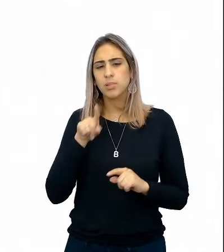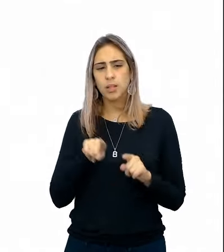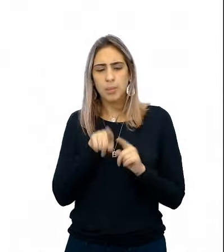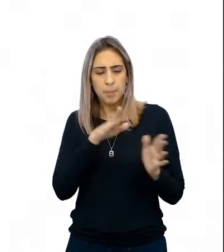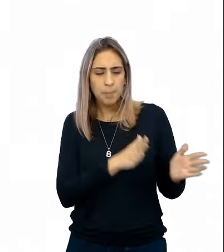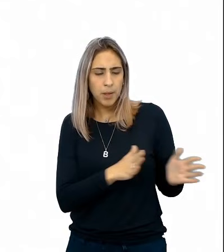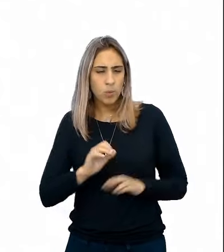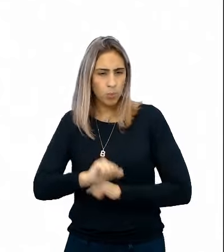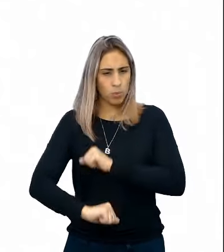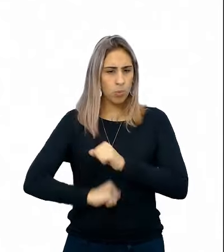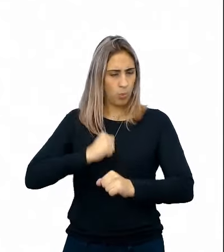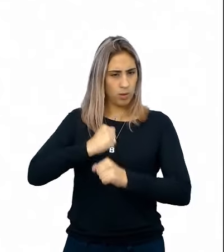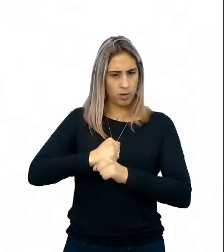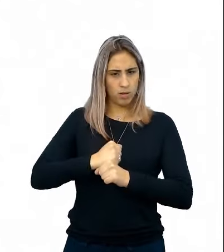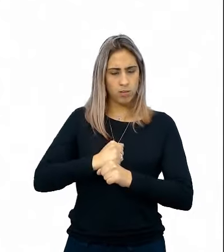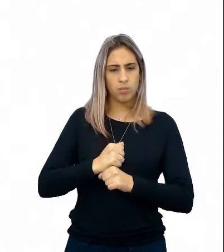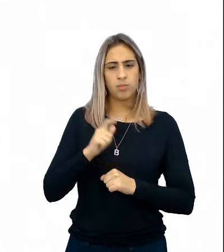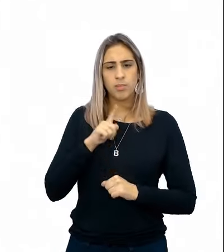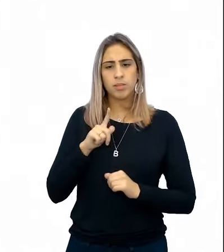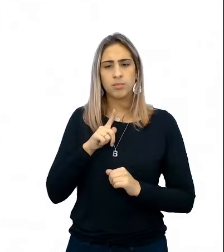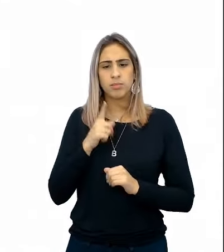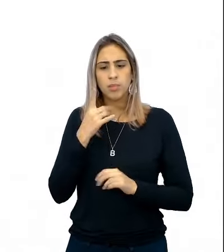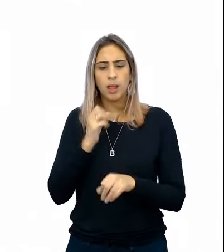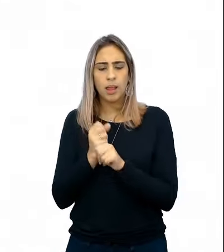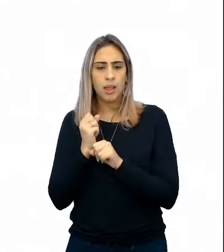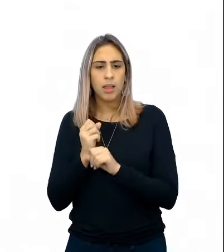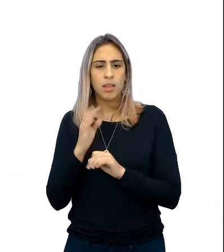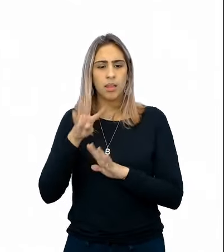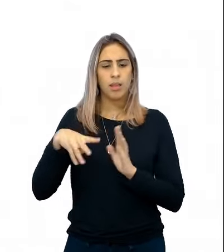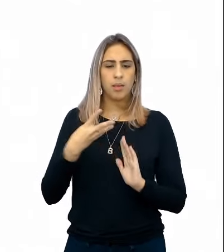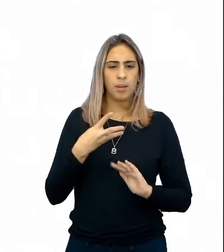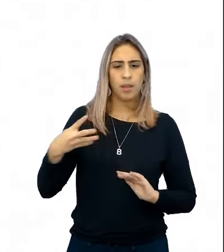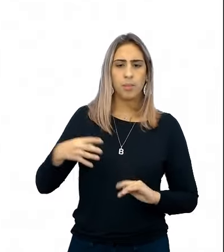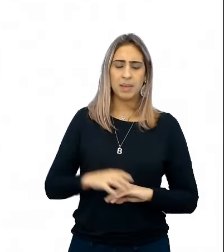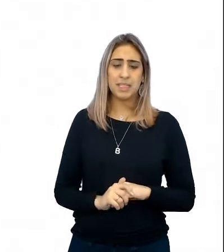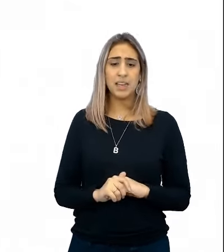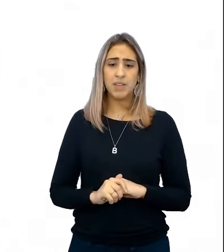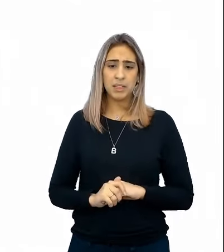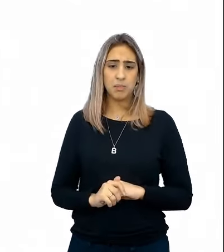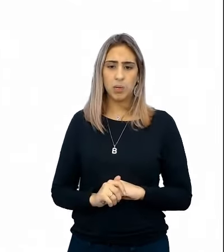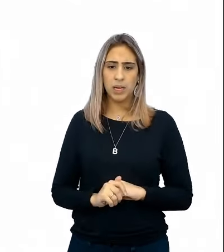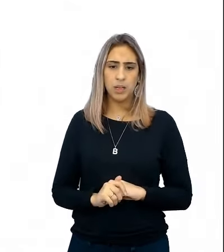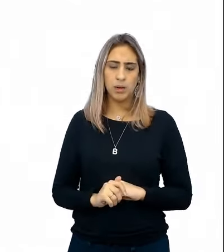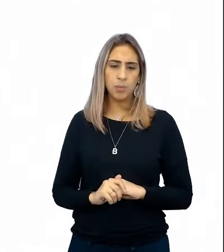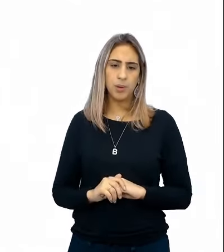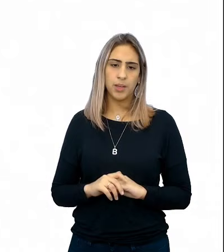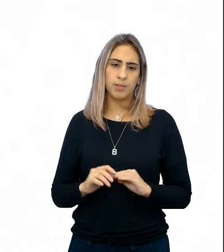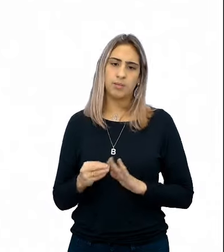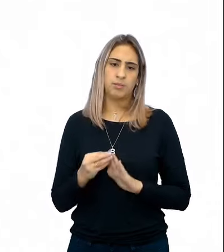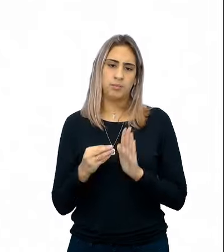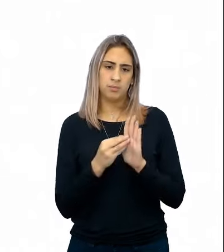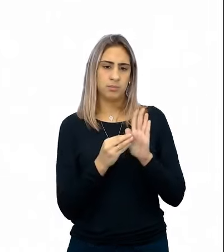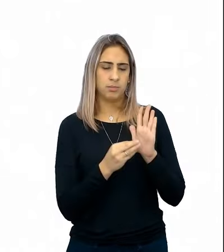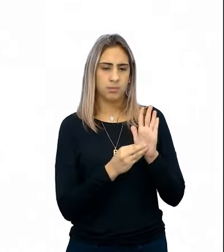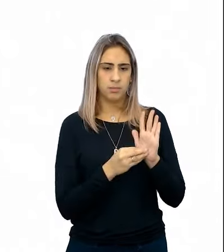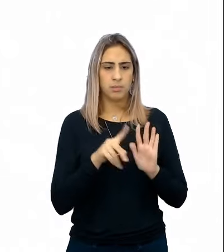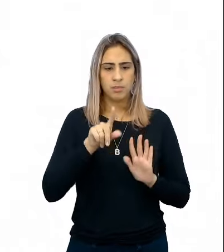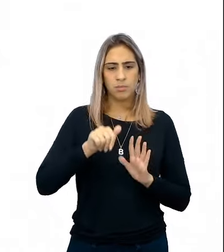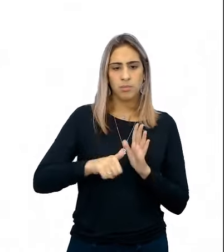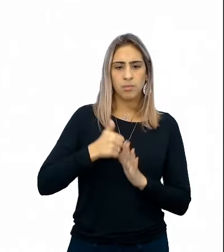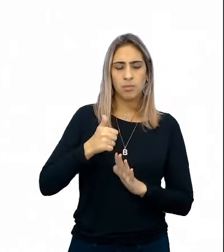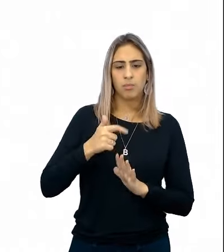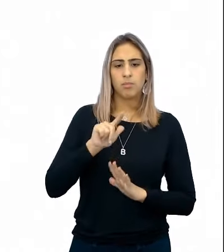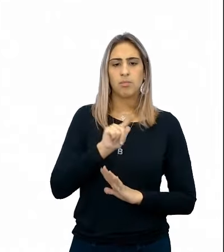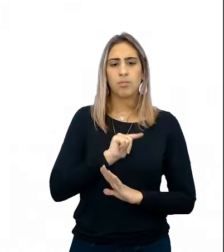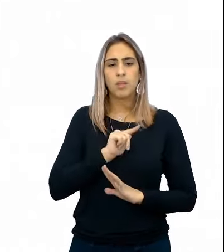do ano, já têm contato com uma tabela diariamente. Já já vocês vão descobrir, ou melhor,